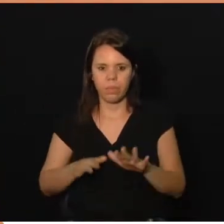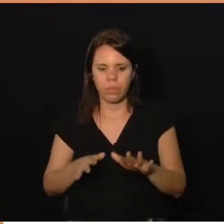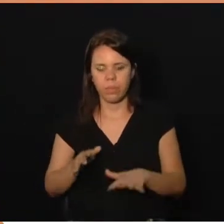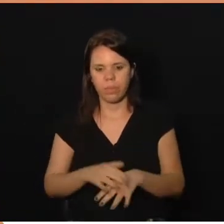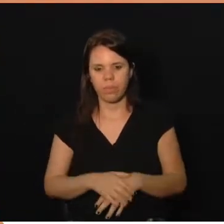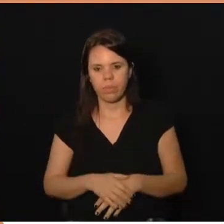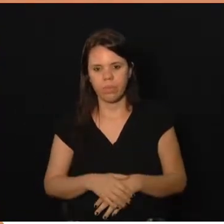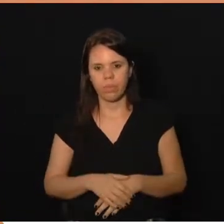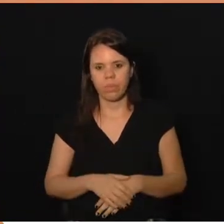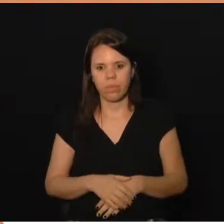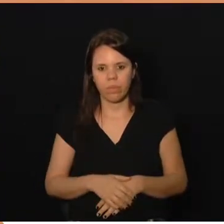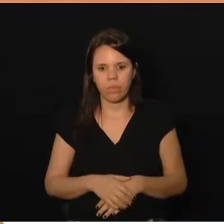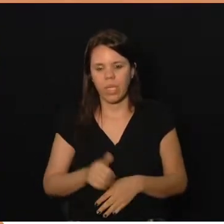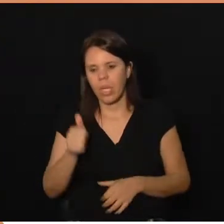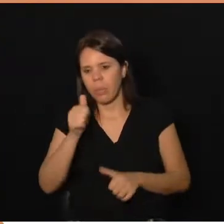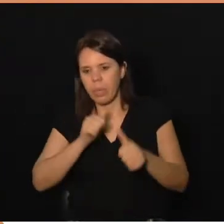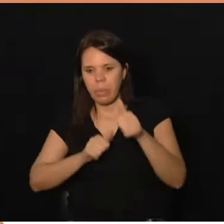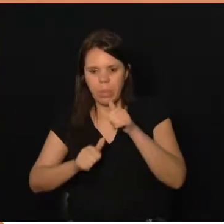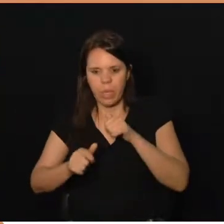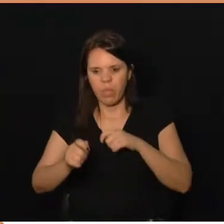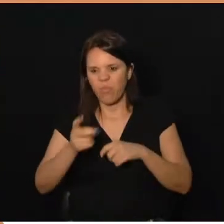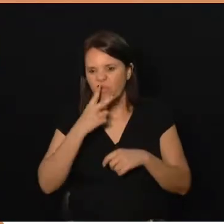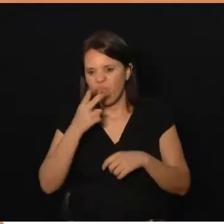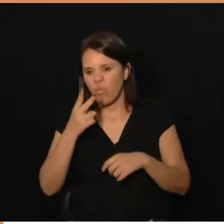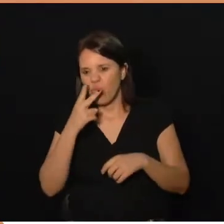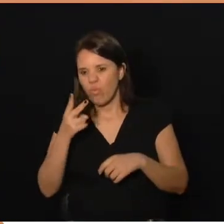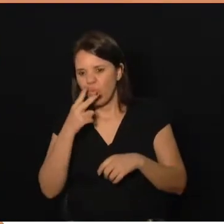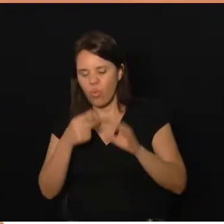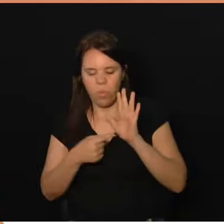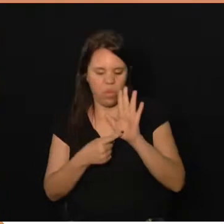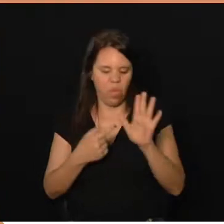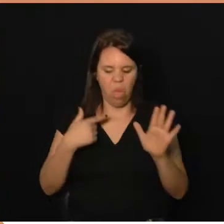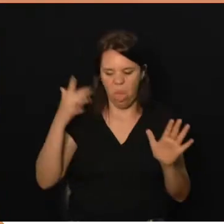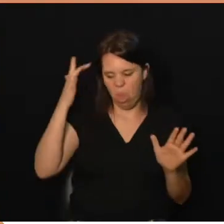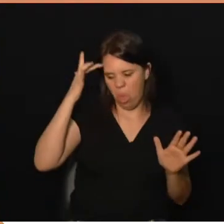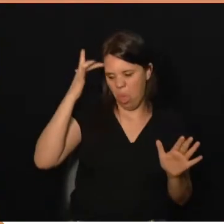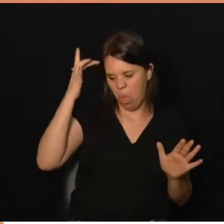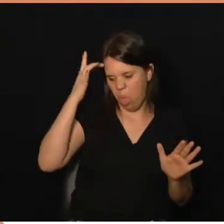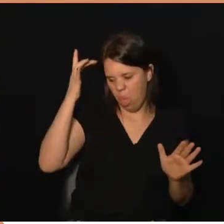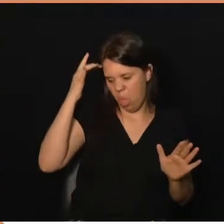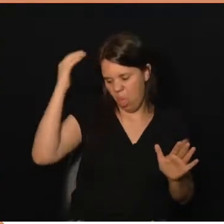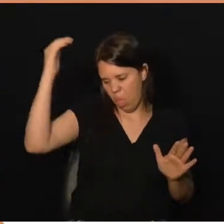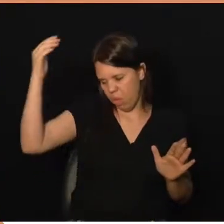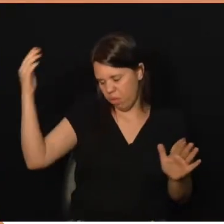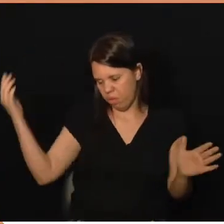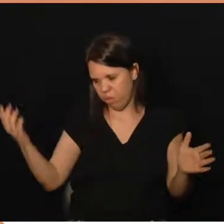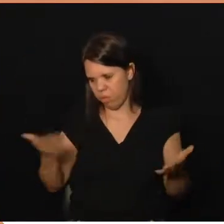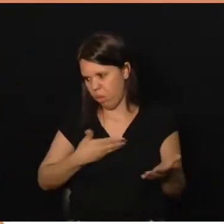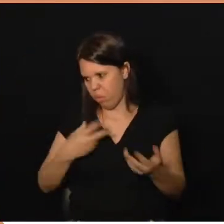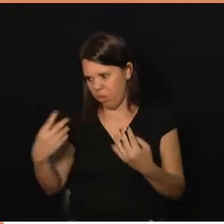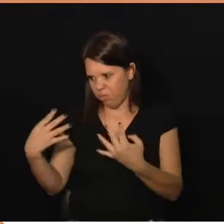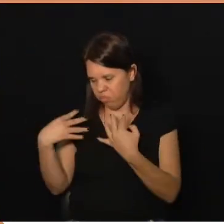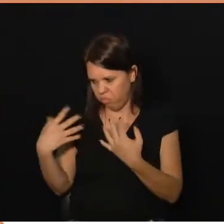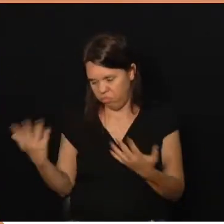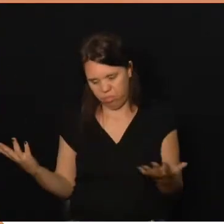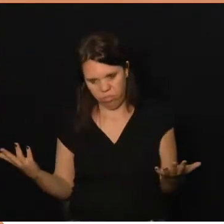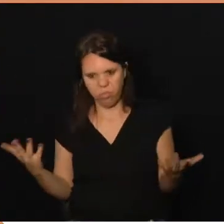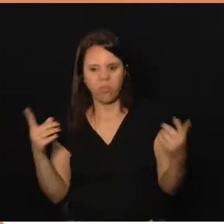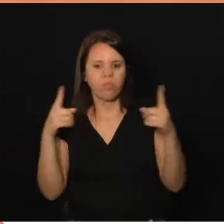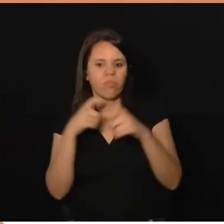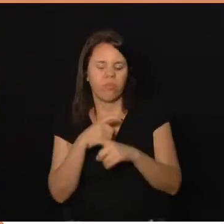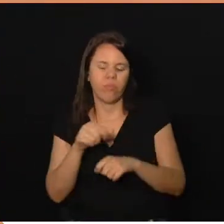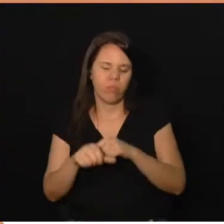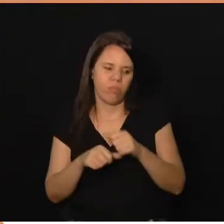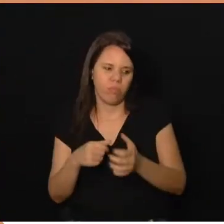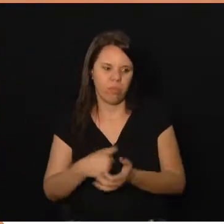quer beber, quer fumar, para mostrar até maturidade para os demais amigos, então é muito complicado essa